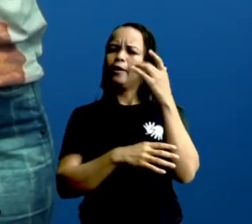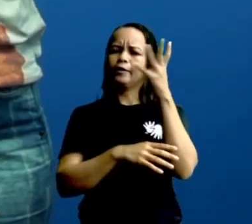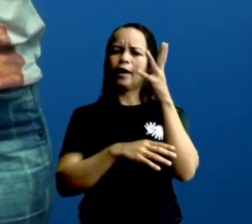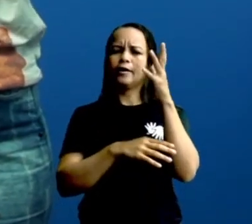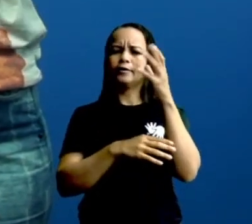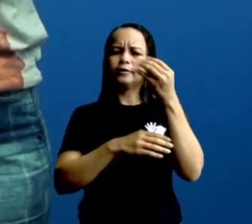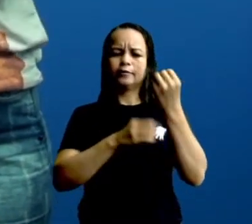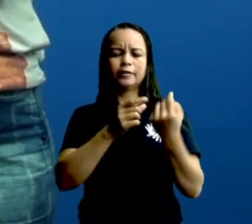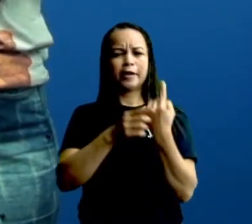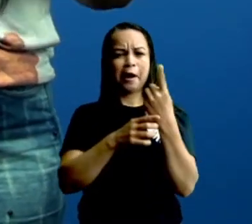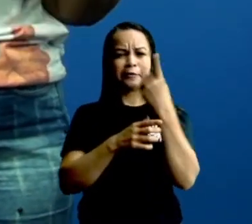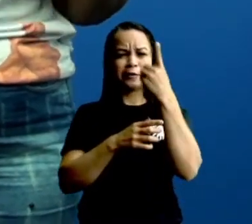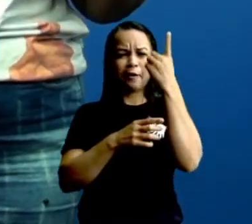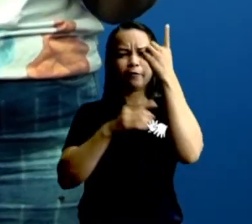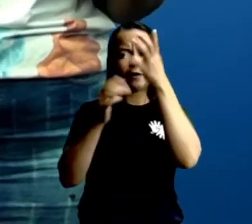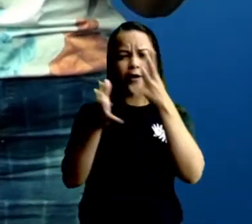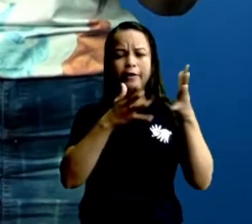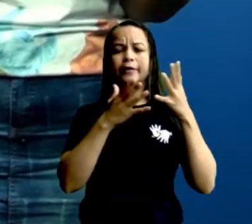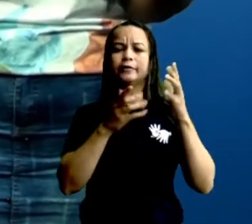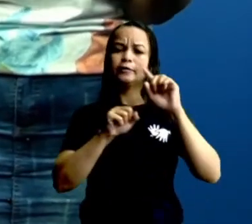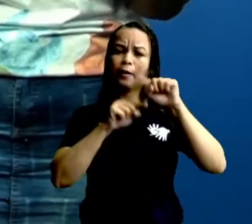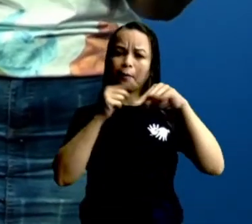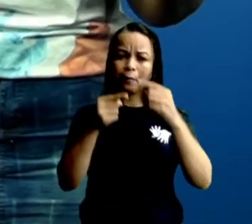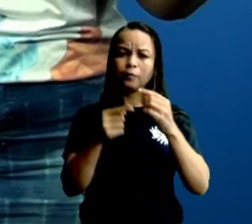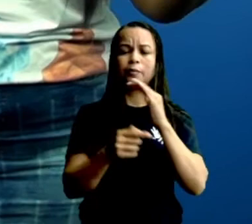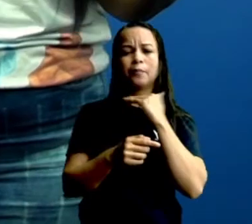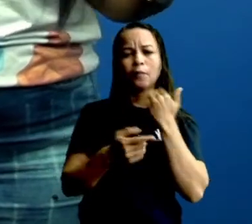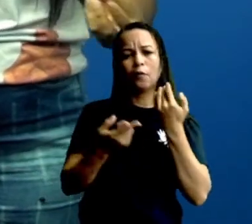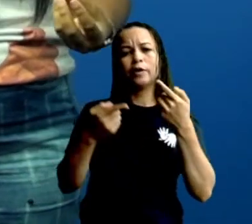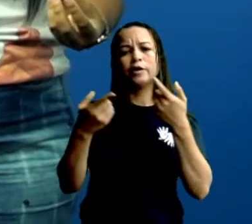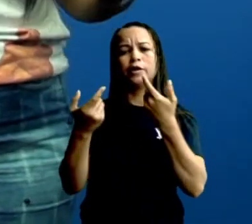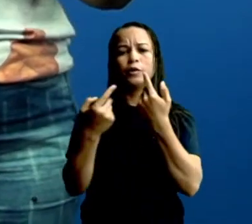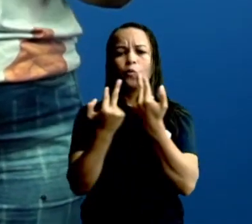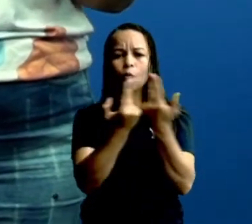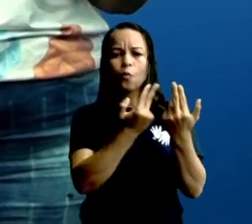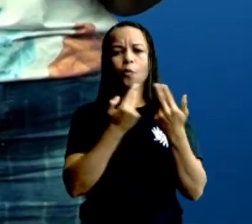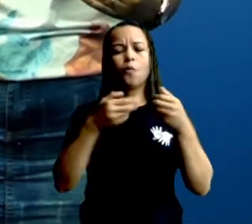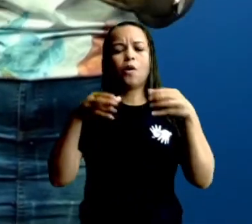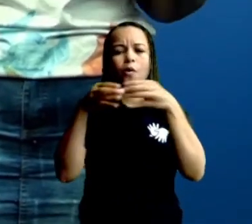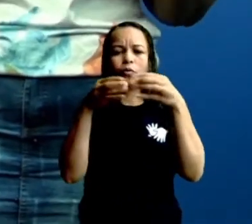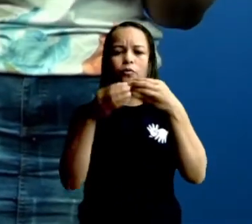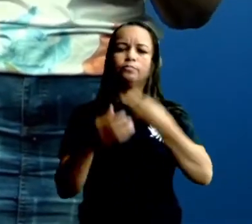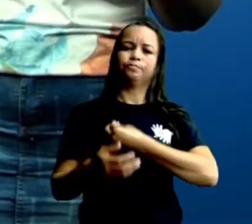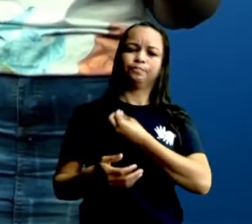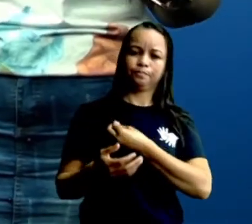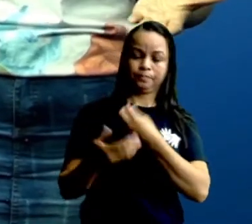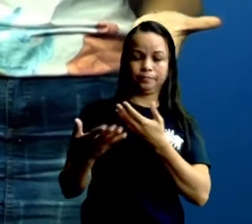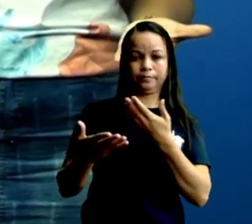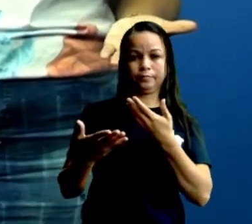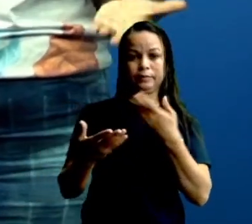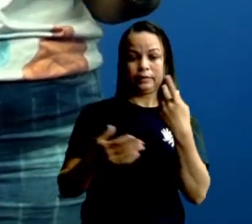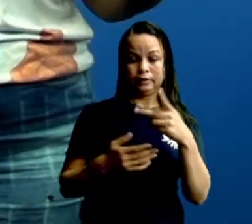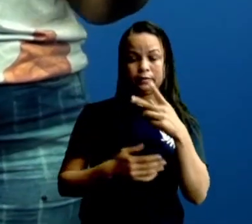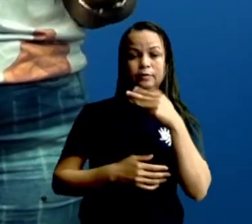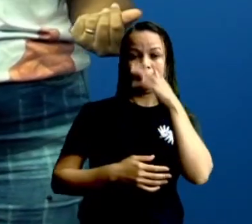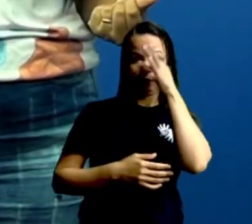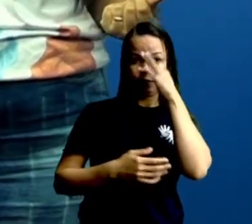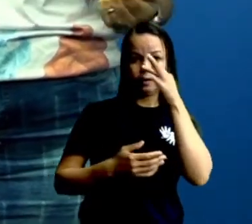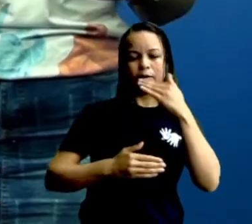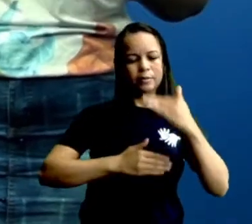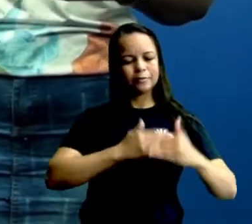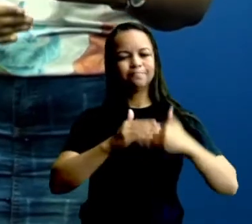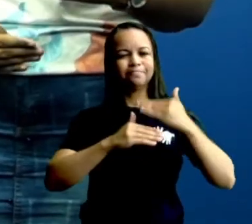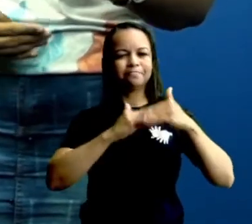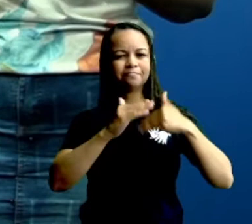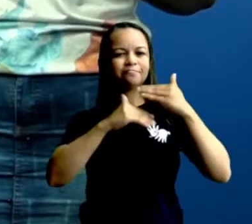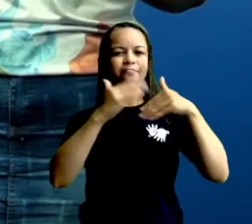elas vão morrer, assim como todo ser vivo. E como todo ser vivo, as plantas também se reproduzem. Isso